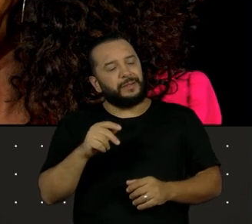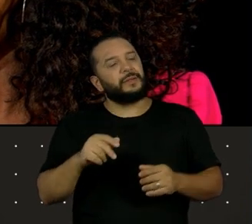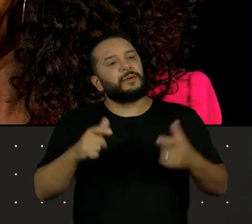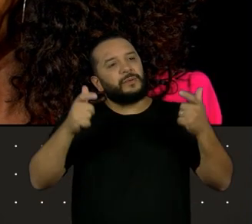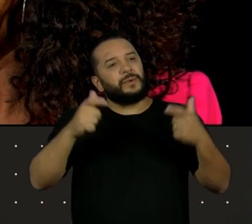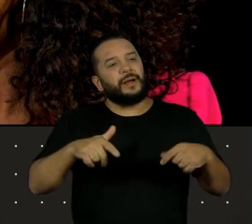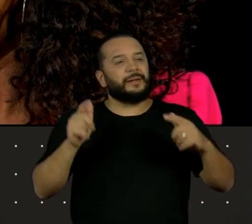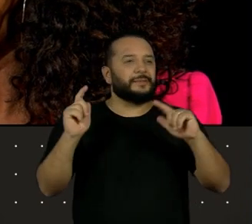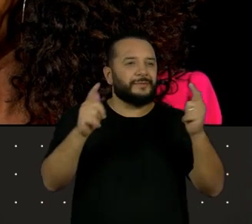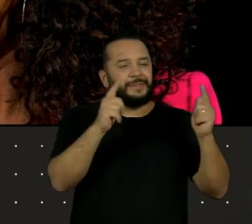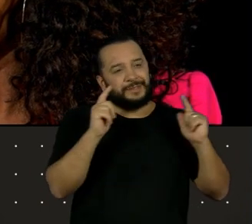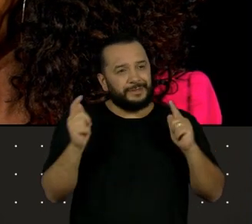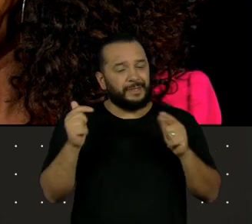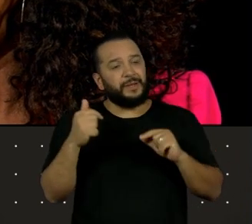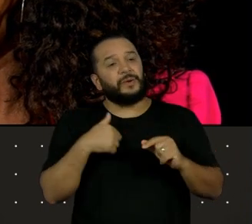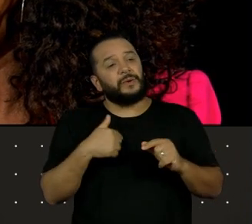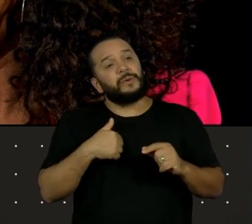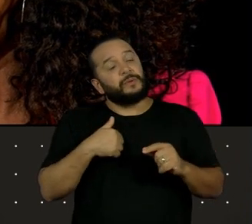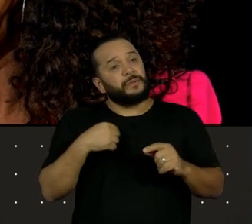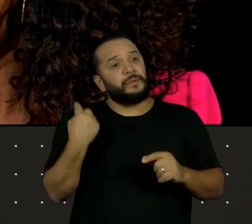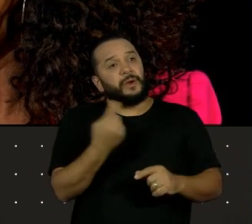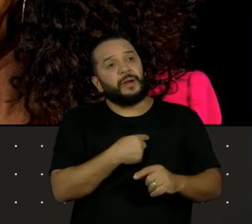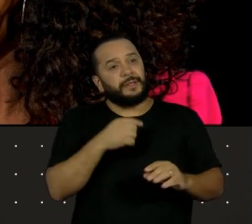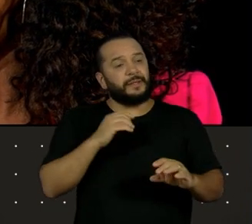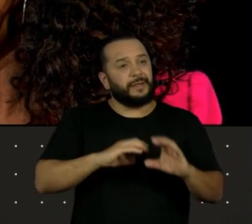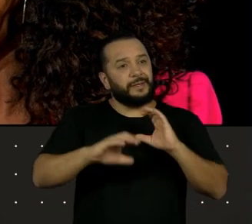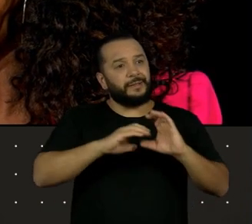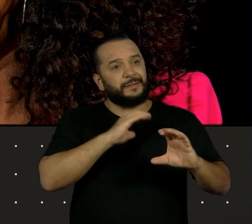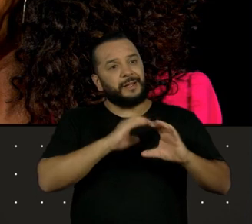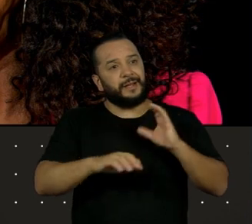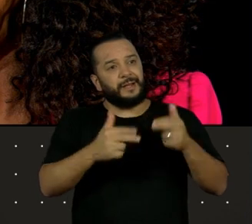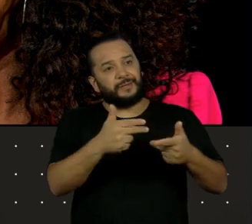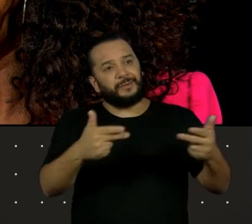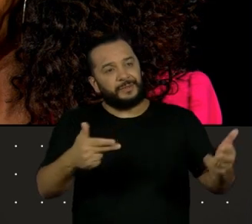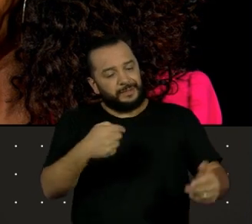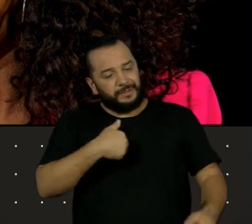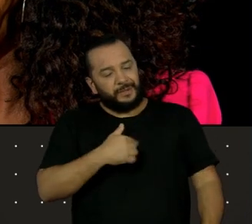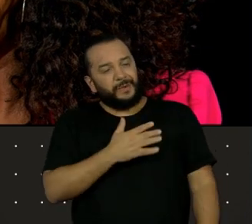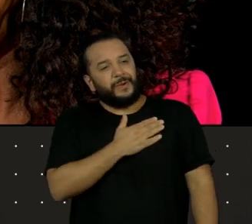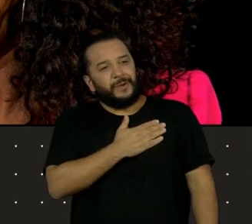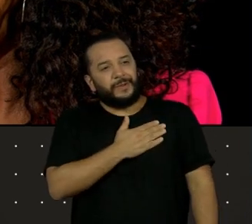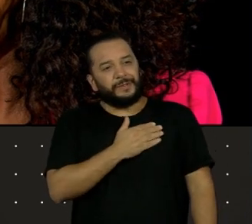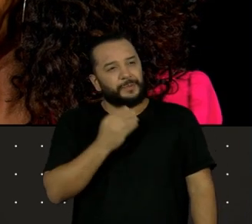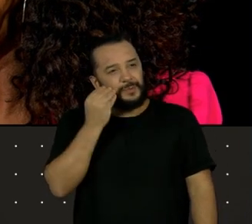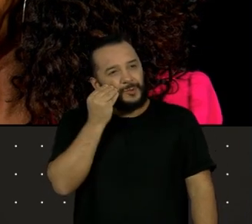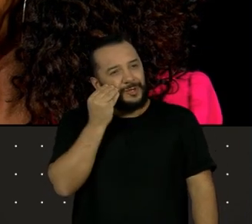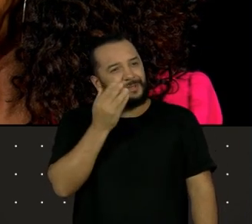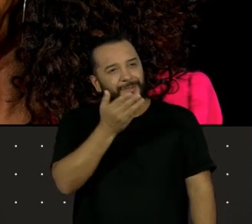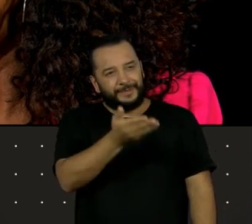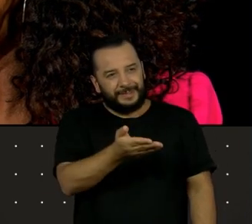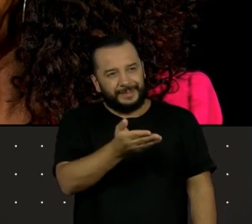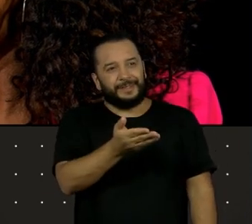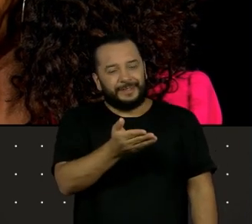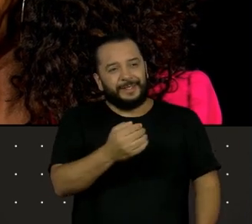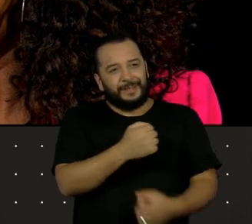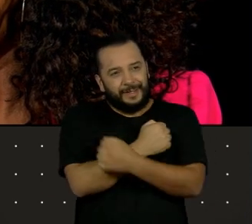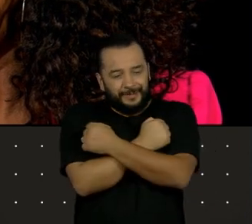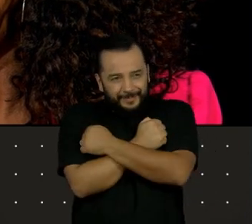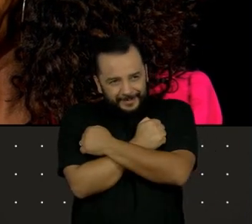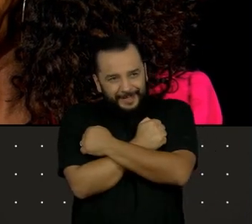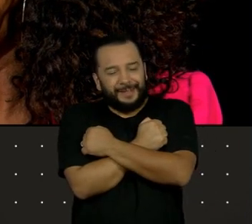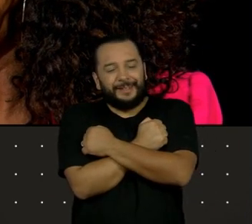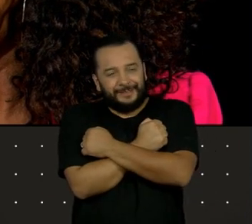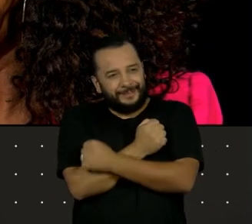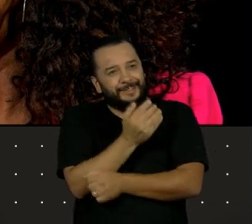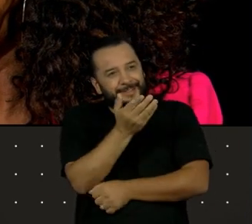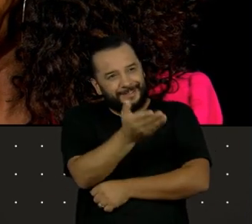cantar as coisas que a gente tocar as coisas que a gente gostava tal né então eu mando um beijo bem grande para você um abraço bem